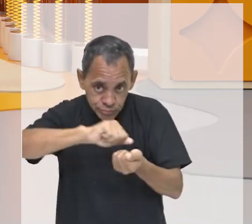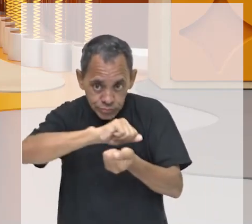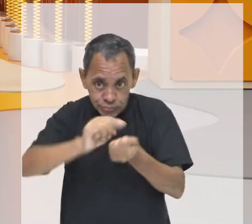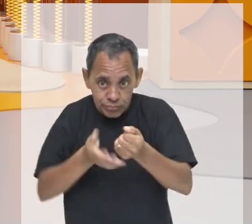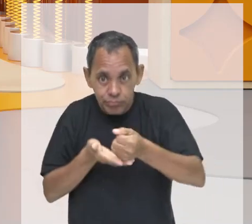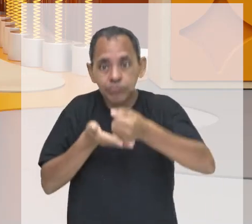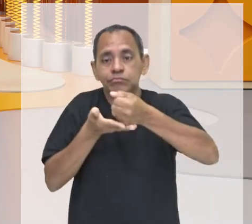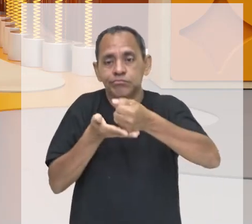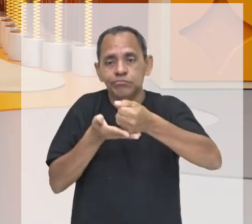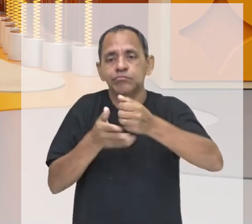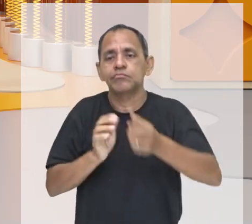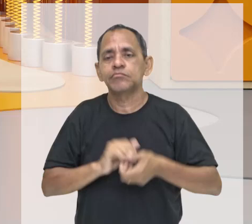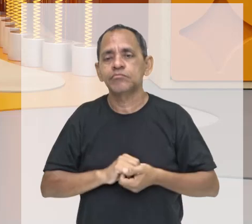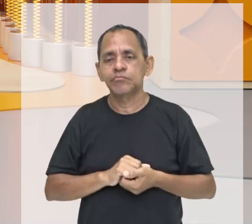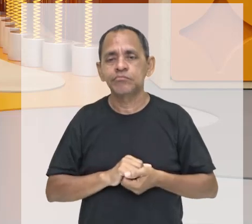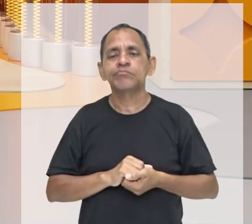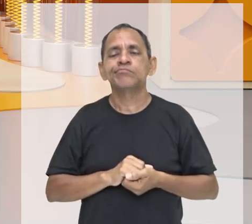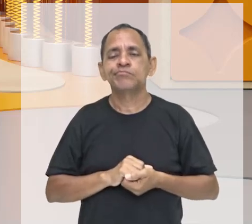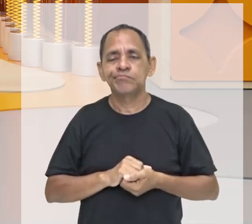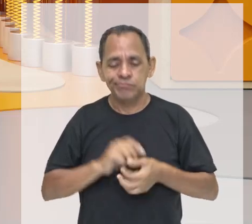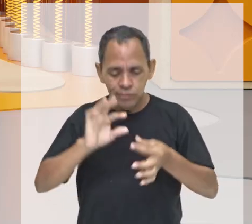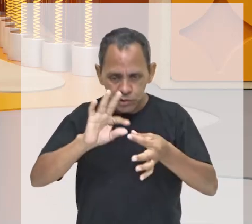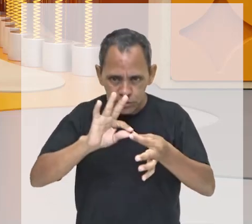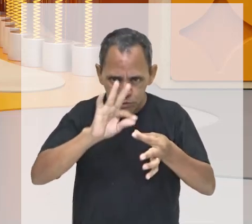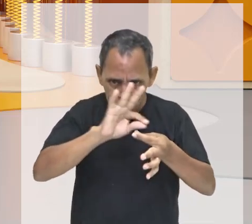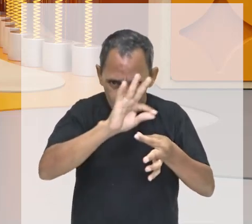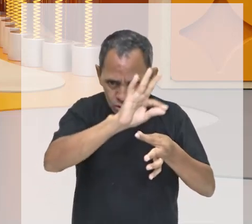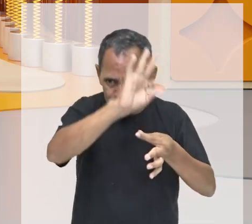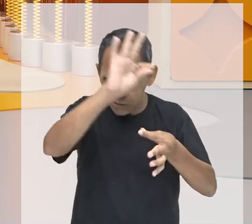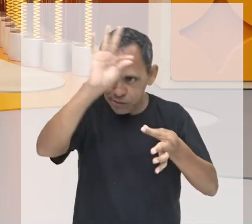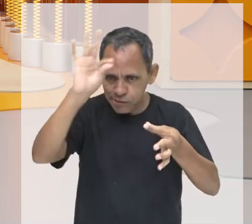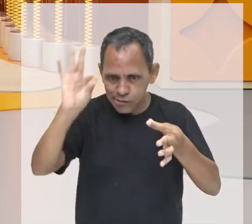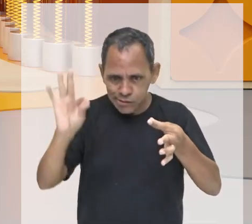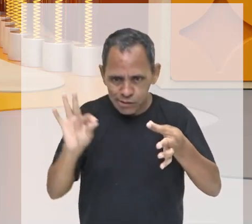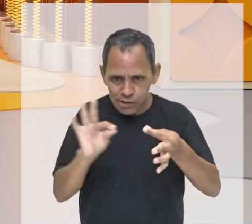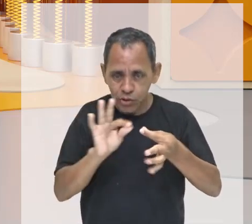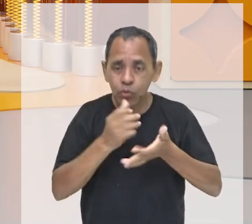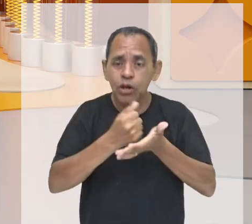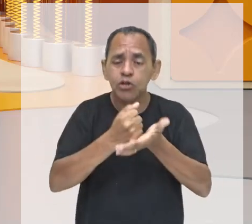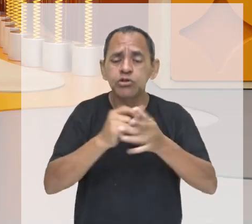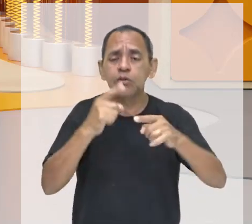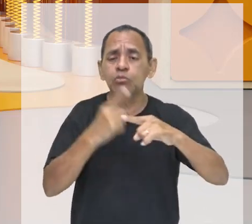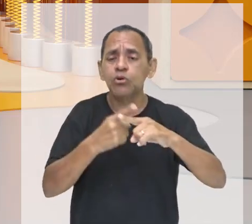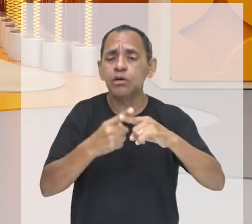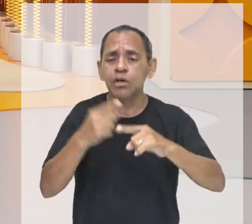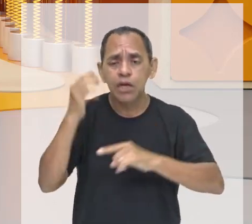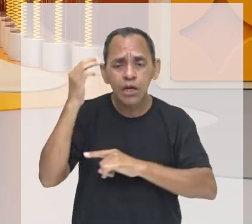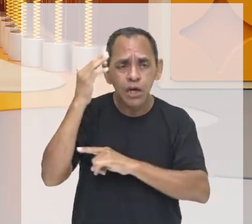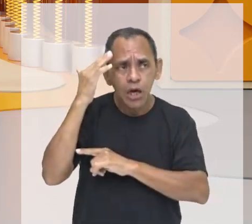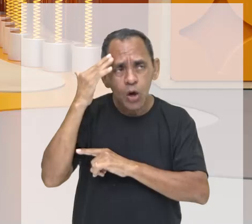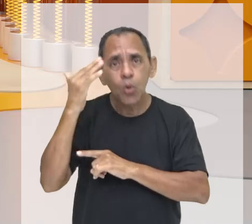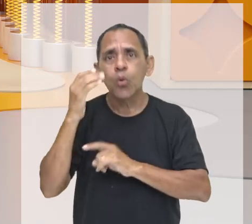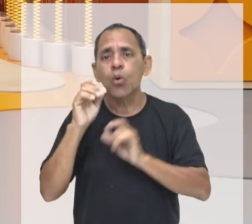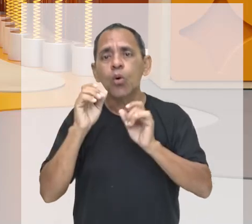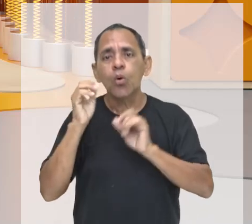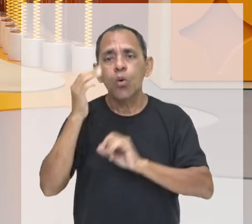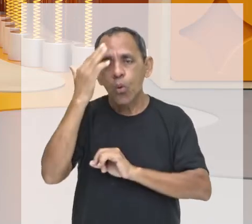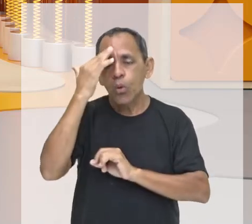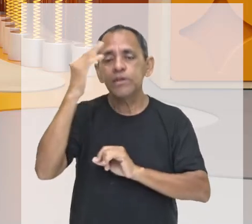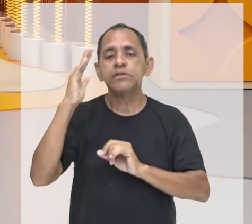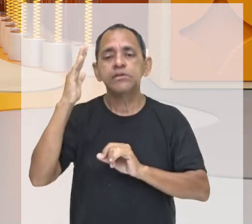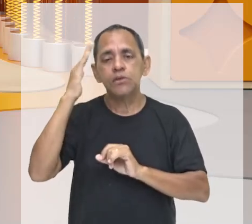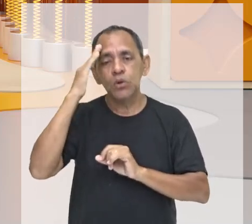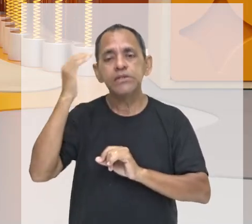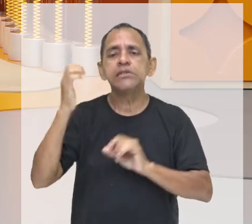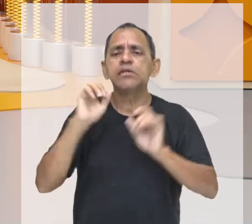de rotação, ela ajuda bastante, tá? Porque também é conhecida como uma agricultura itinerante, né, que ocorre mudanças